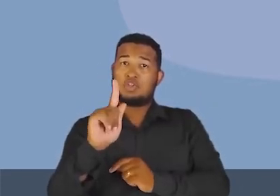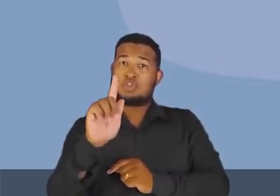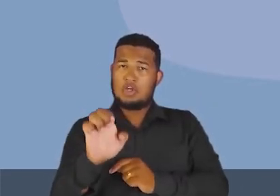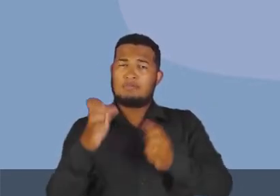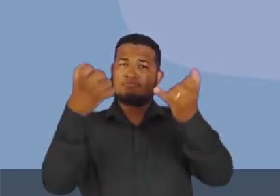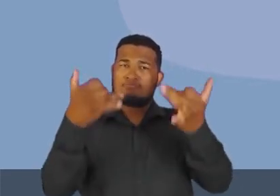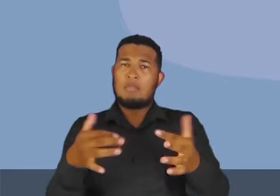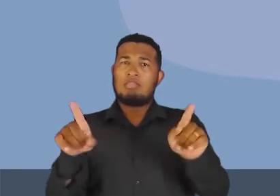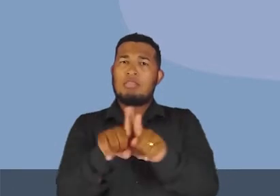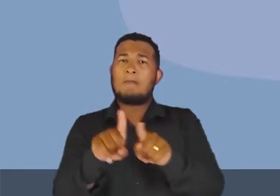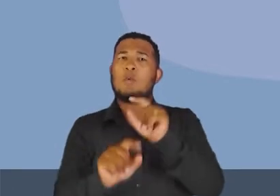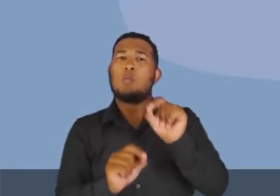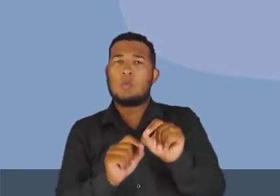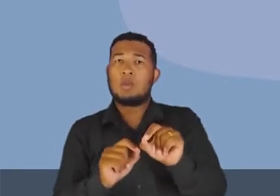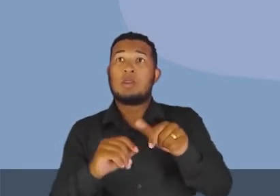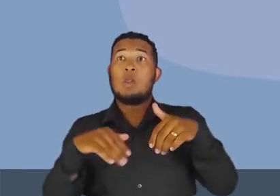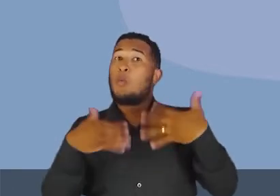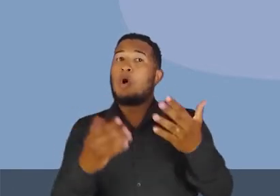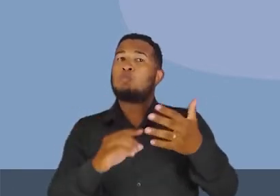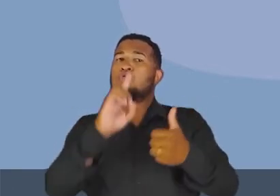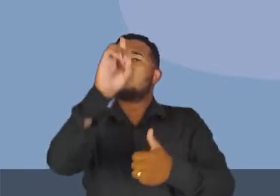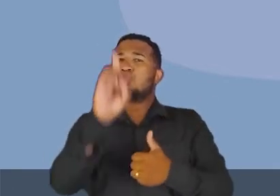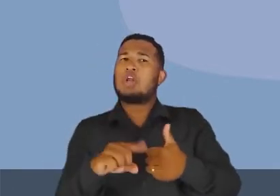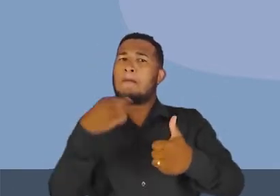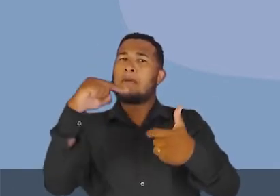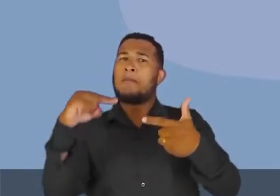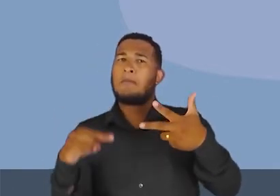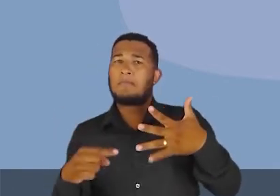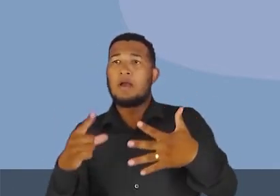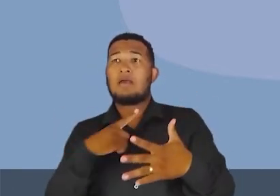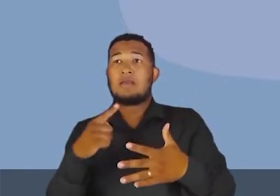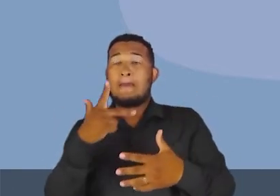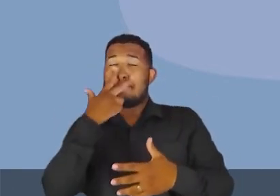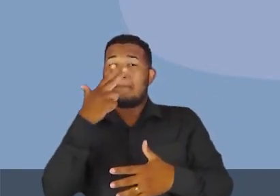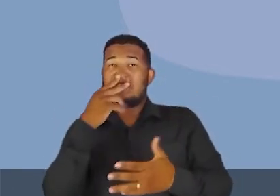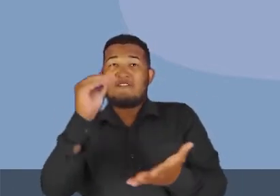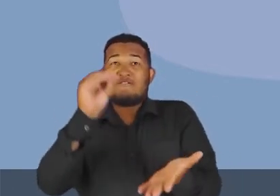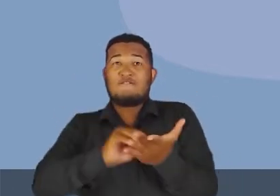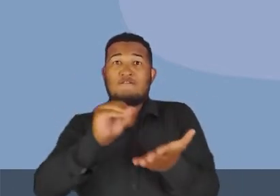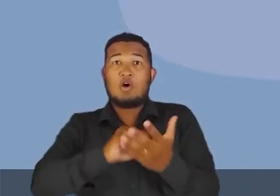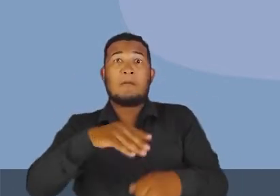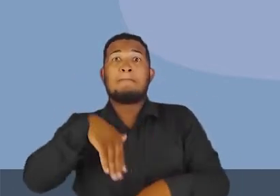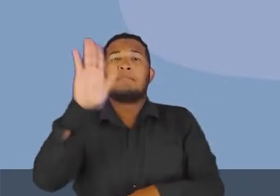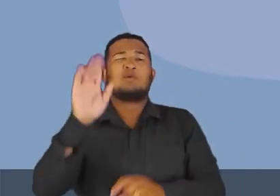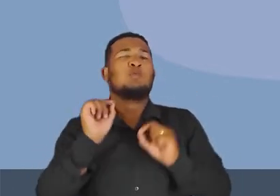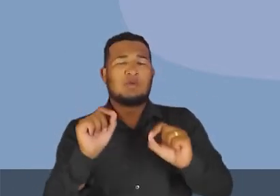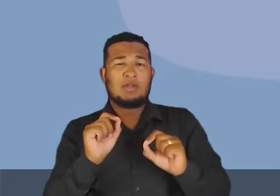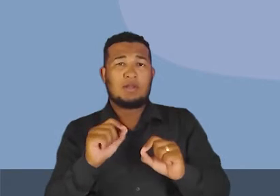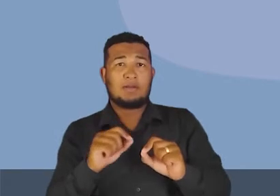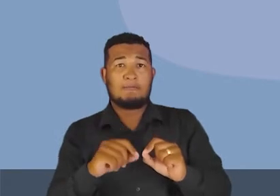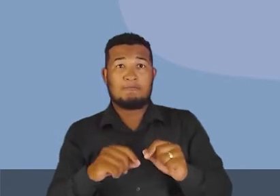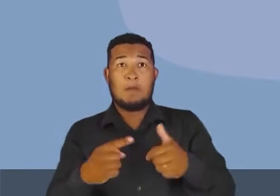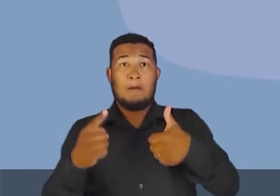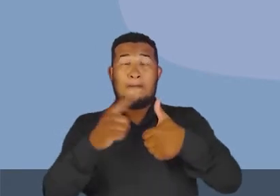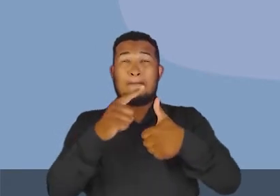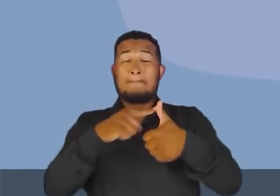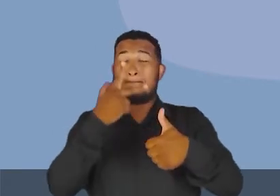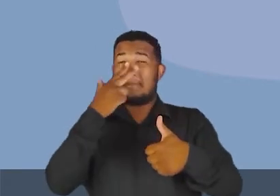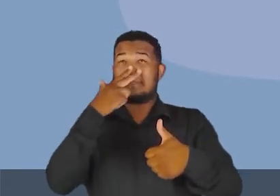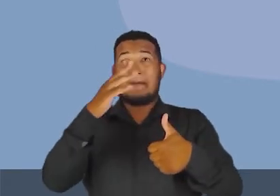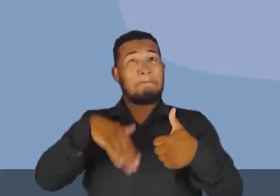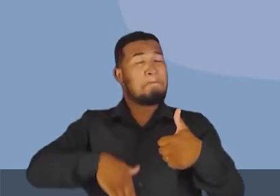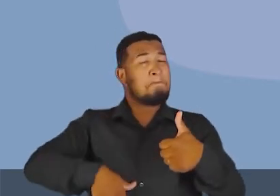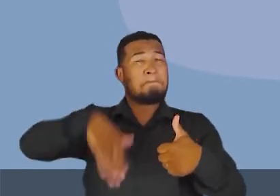gente quais são os direitos que são mais sonegados. Na ordem, o direito mais sonegado